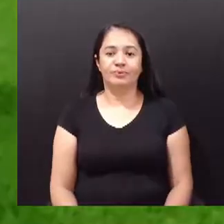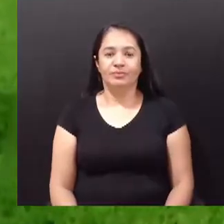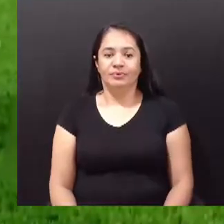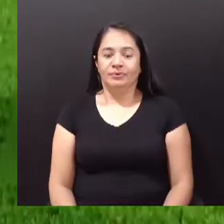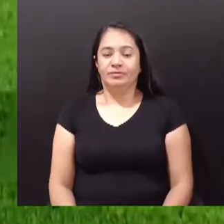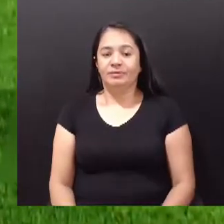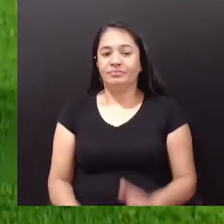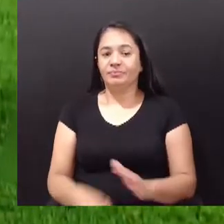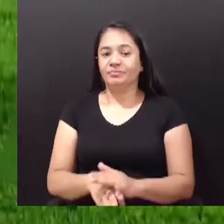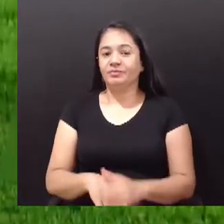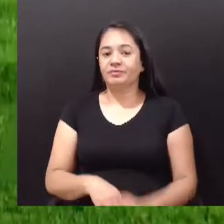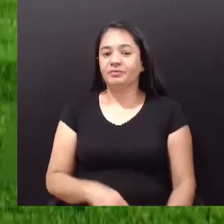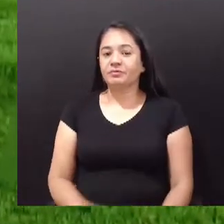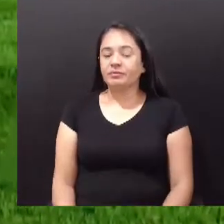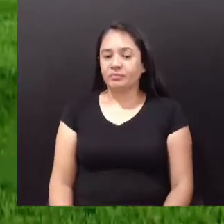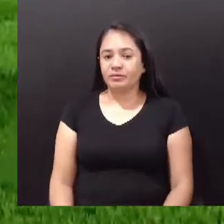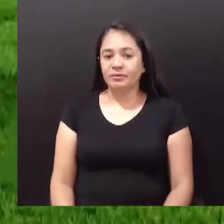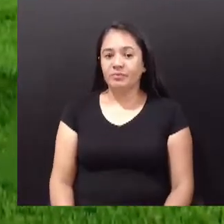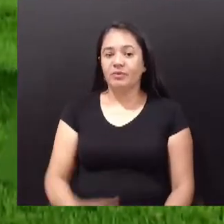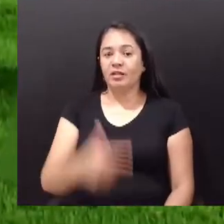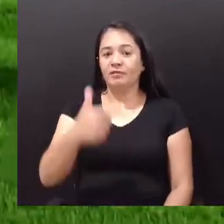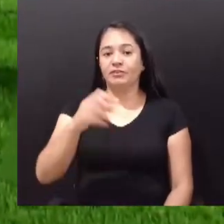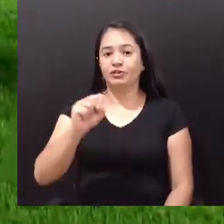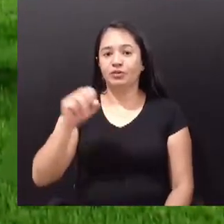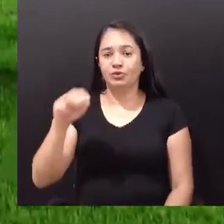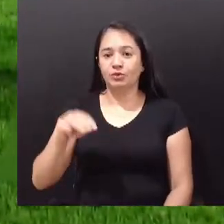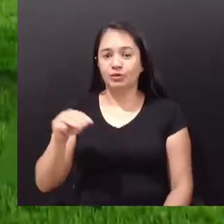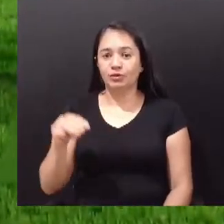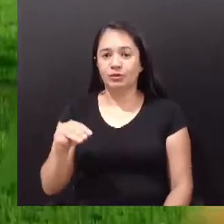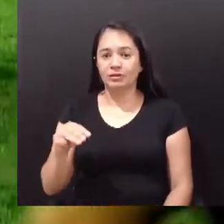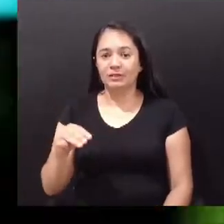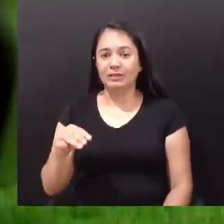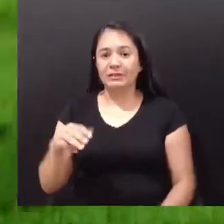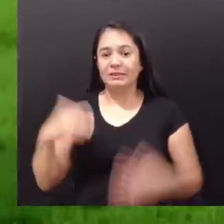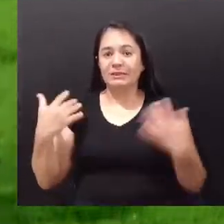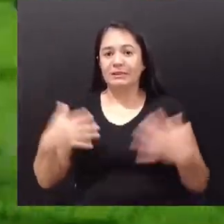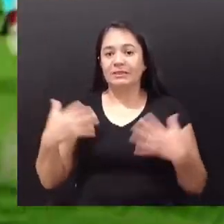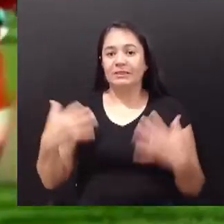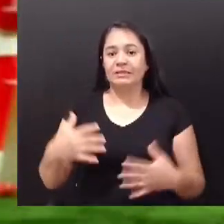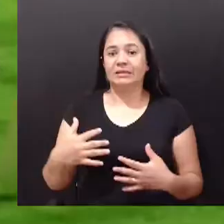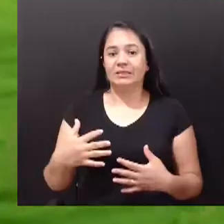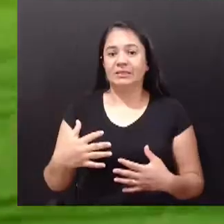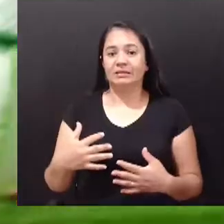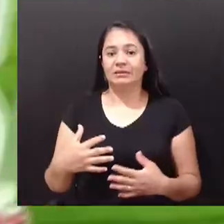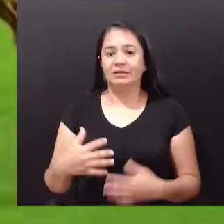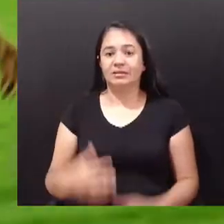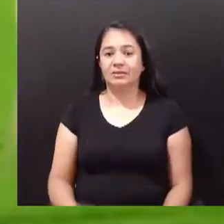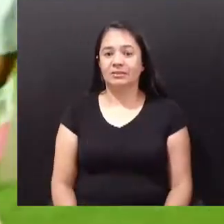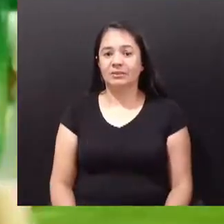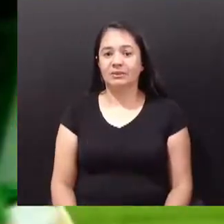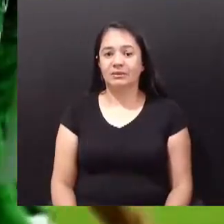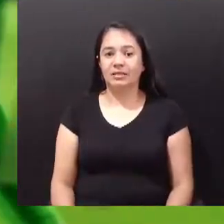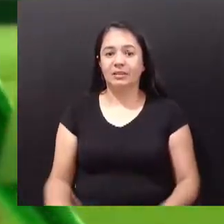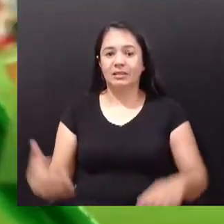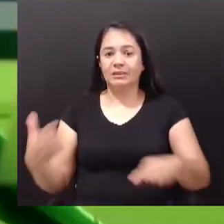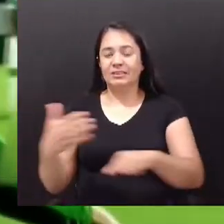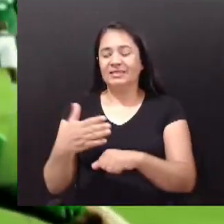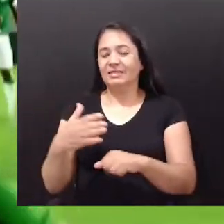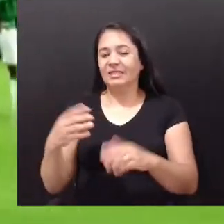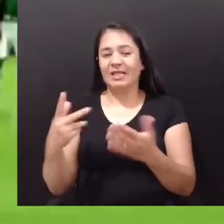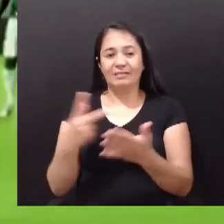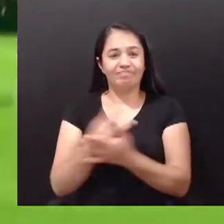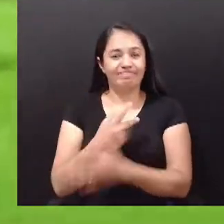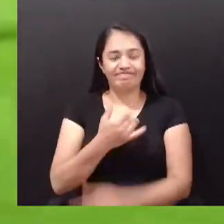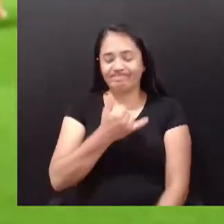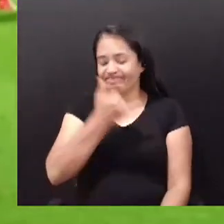28 minutos tudo mudou. O zagueiro capitão Alan Santos deu esta entrada completamente desnecessária